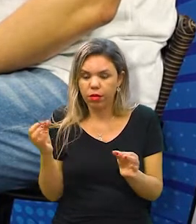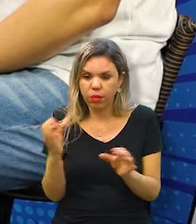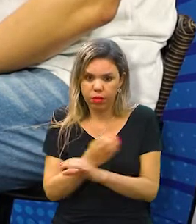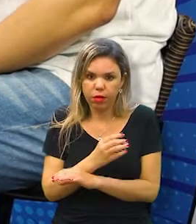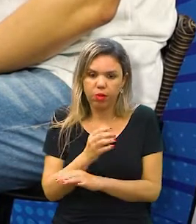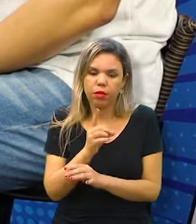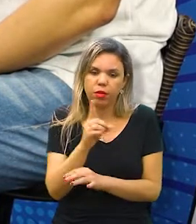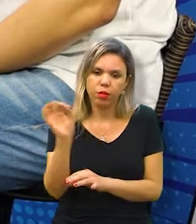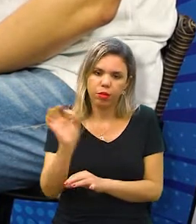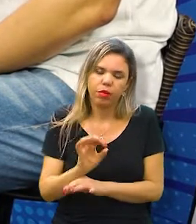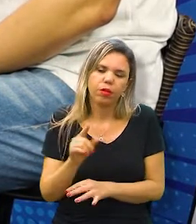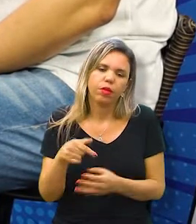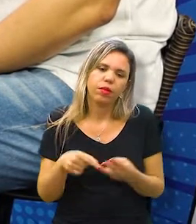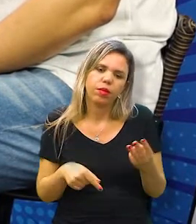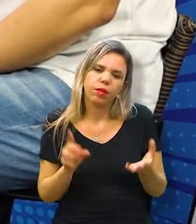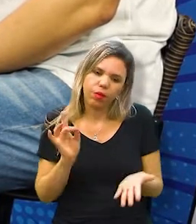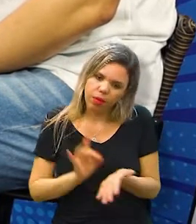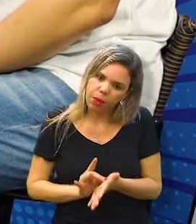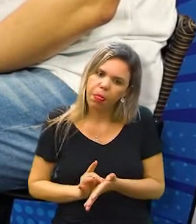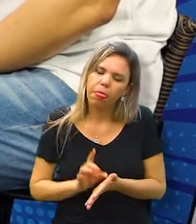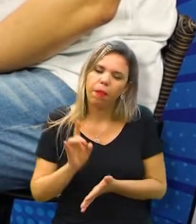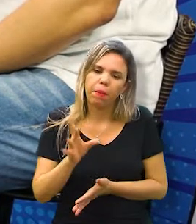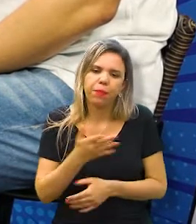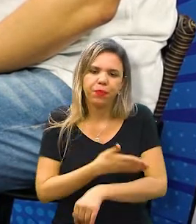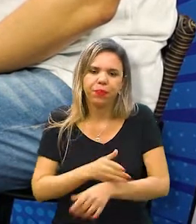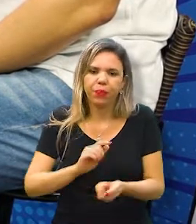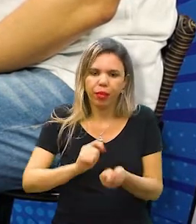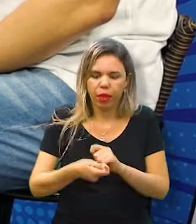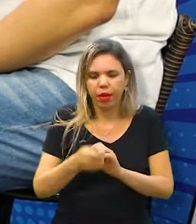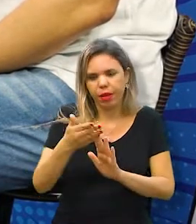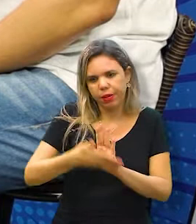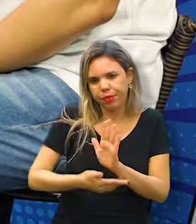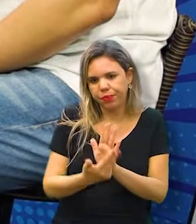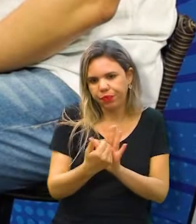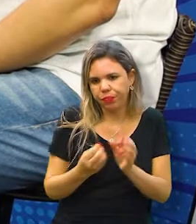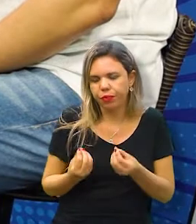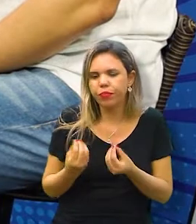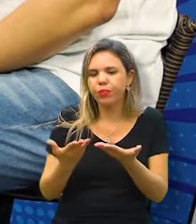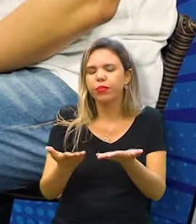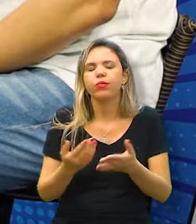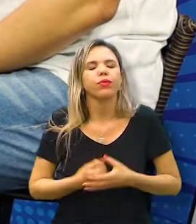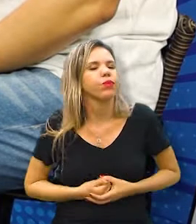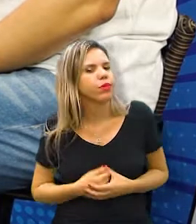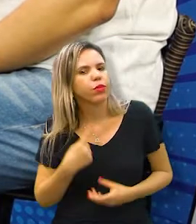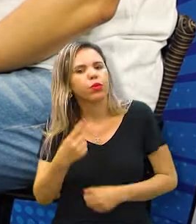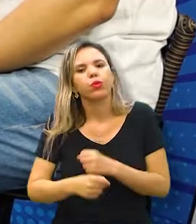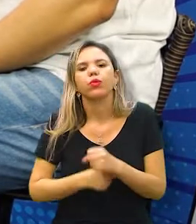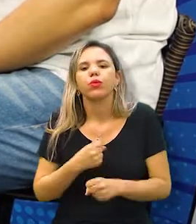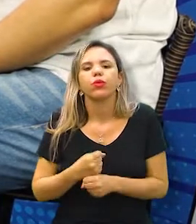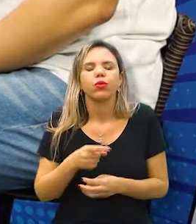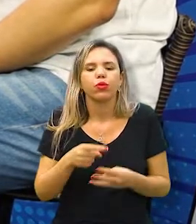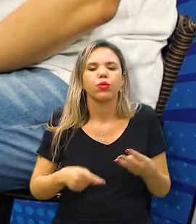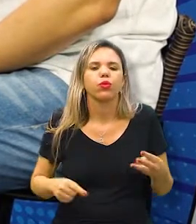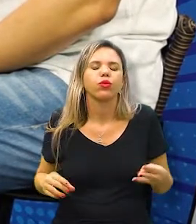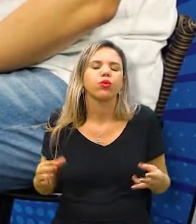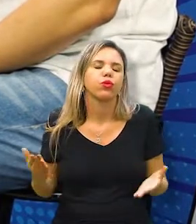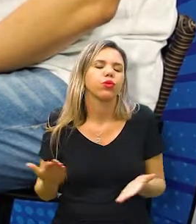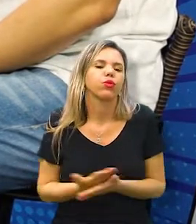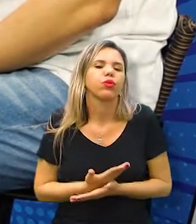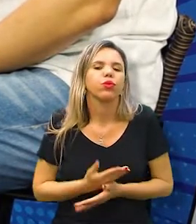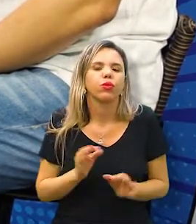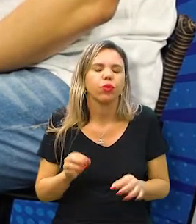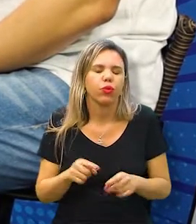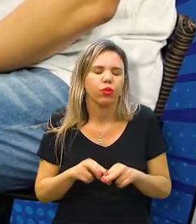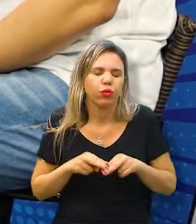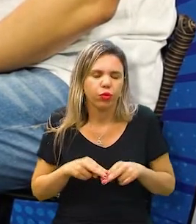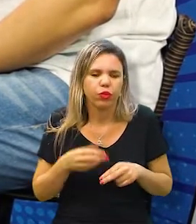estão 100%. Então é realmente só customizar, entregar em um ano os 3